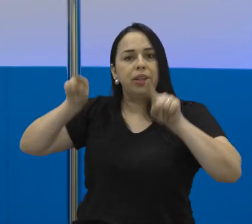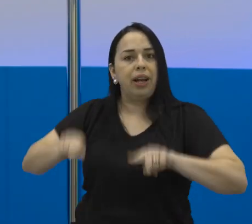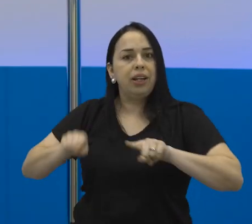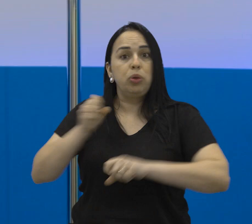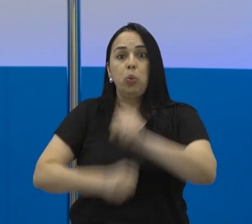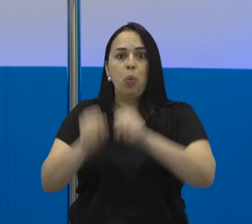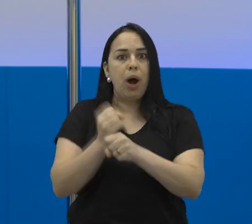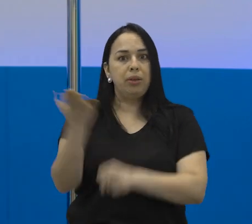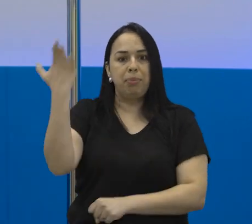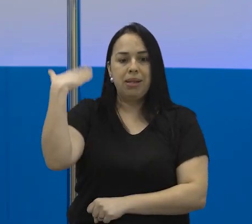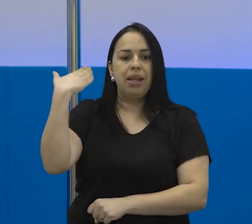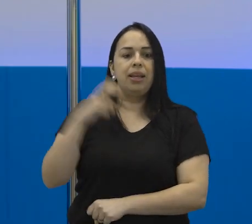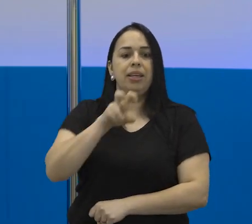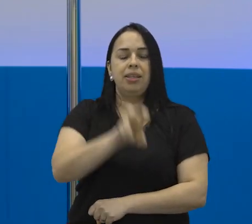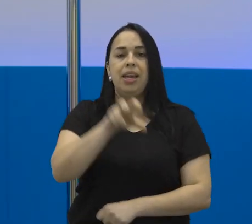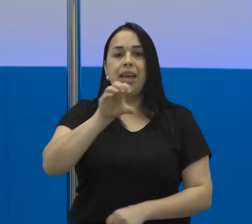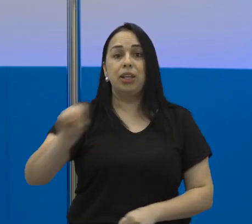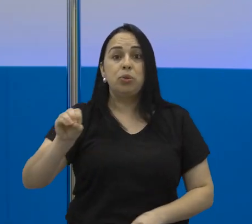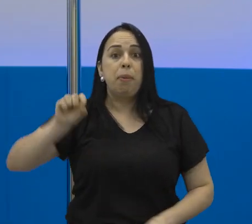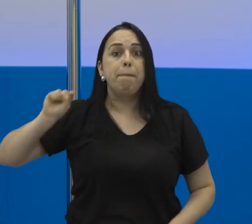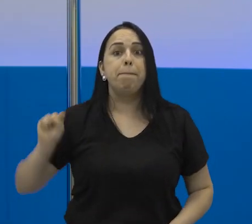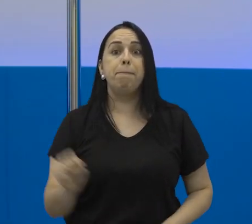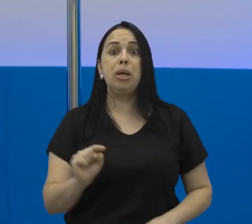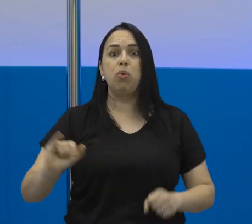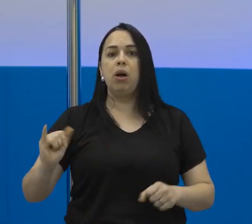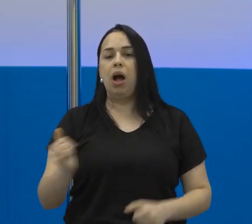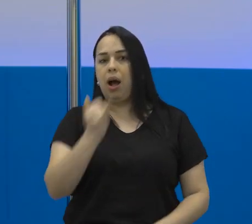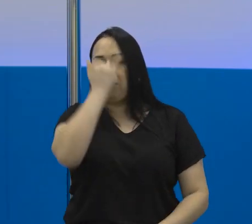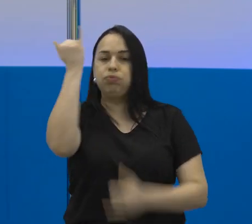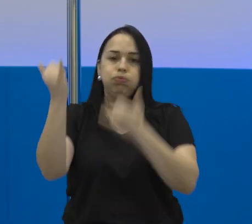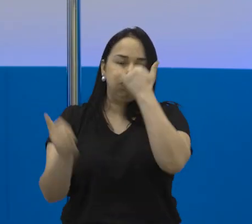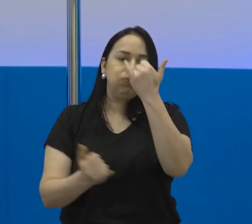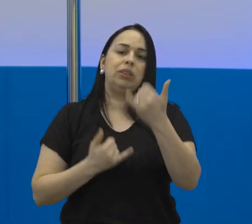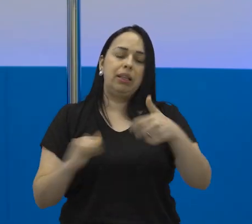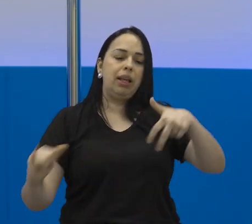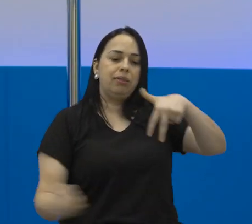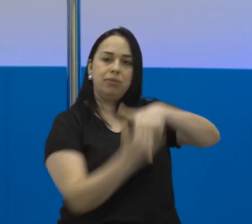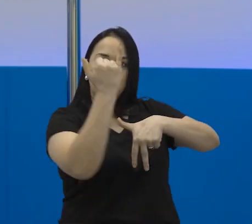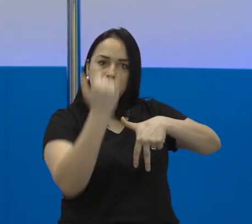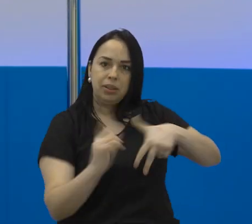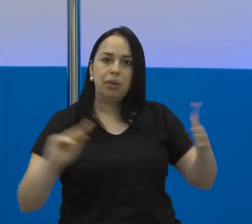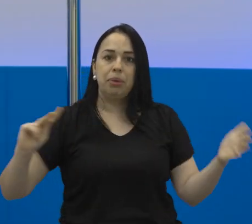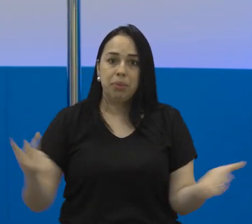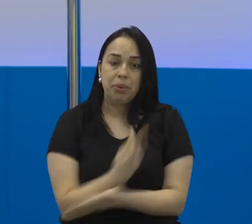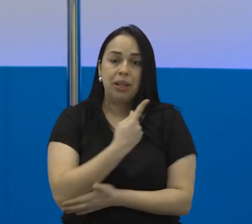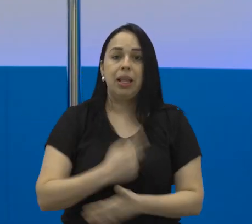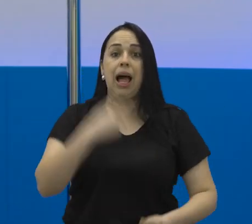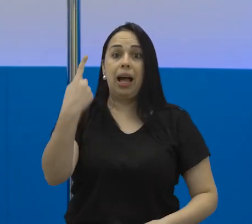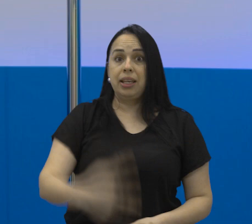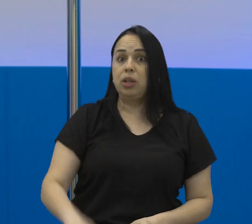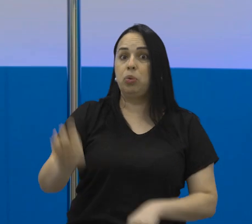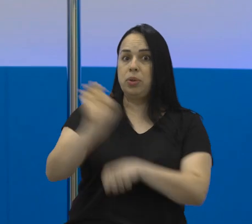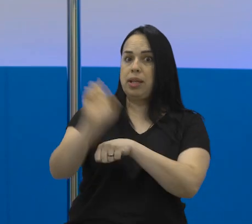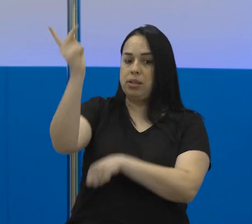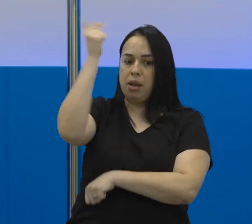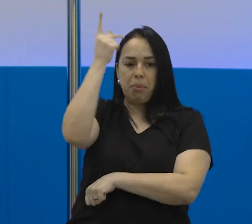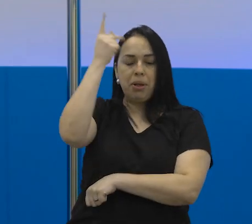o Brasil registrou quase 500 mil acidentes de trabalho. Somente no estado de São Paulo